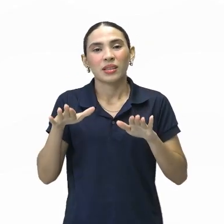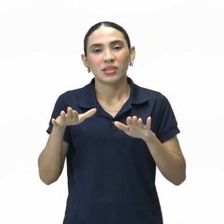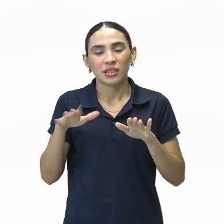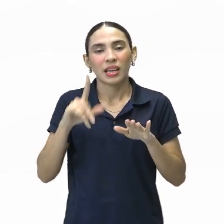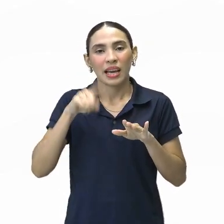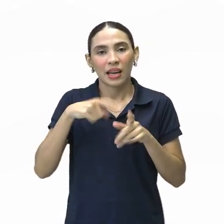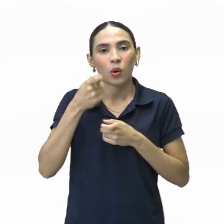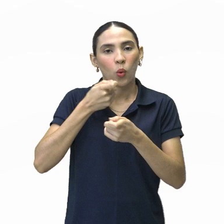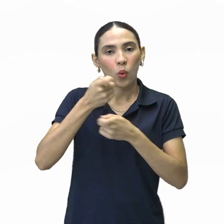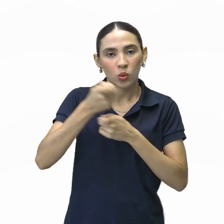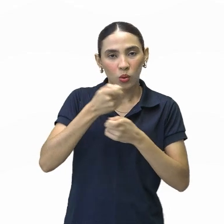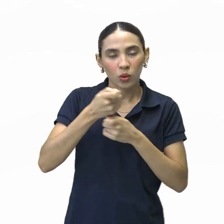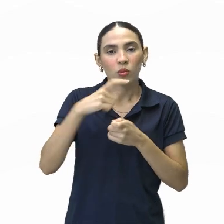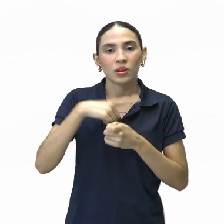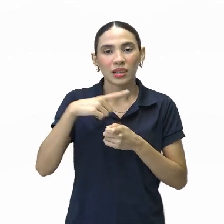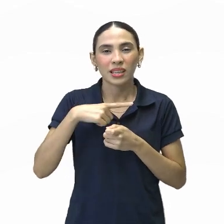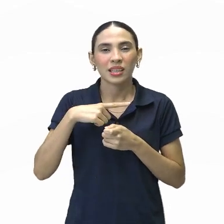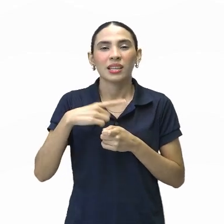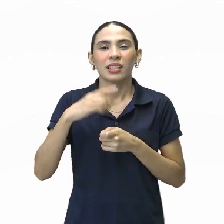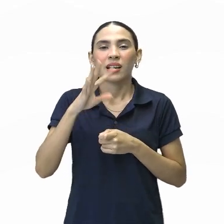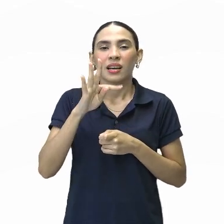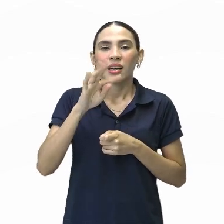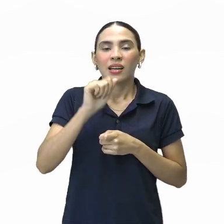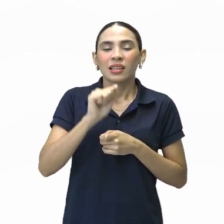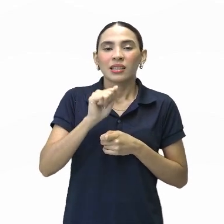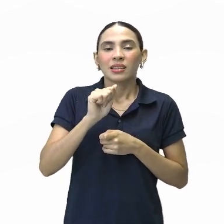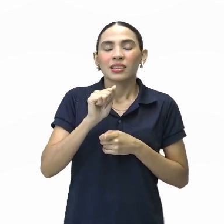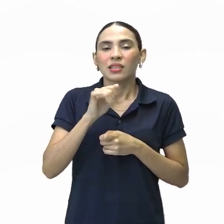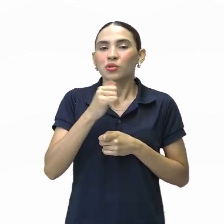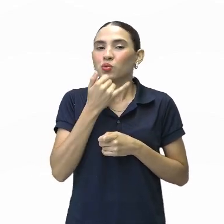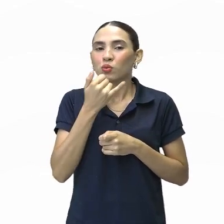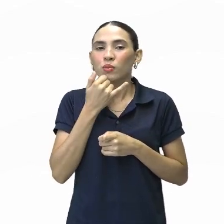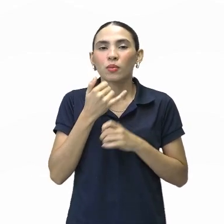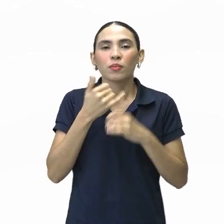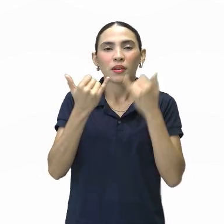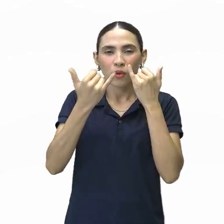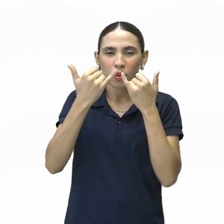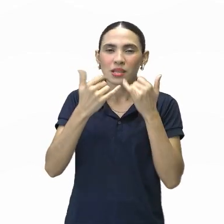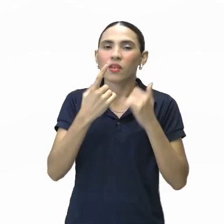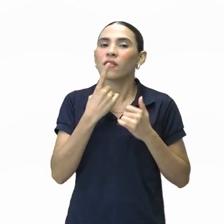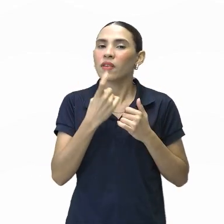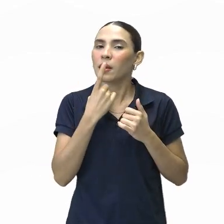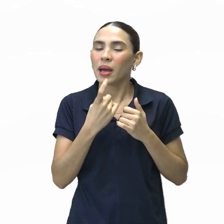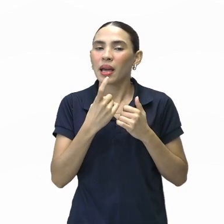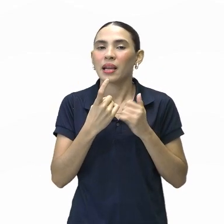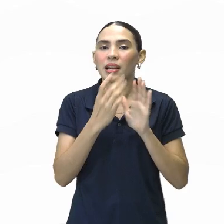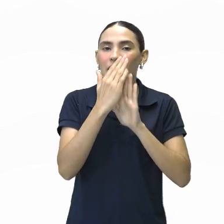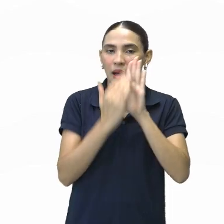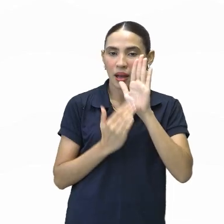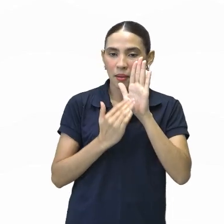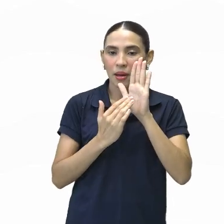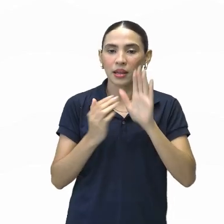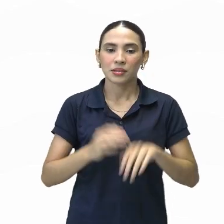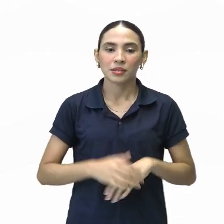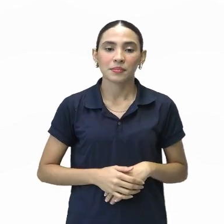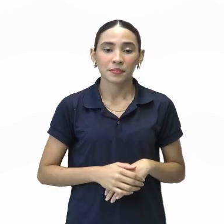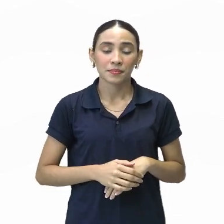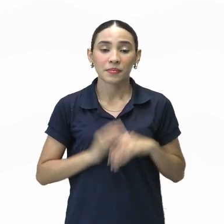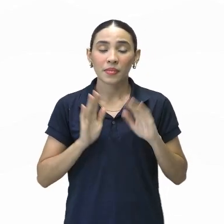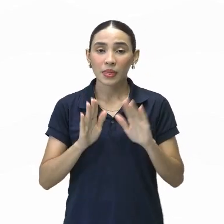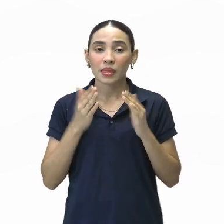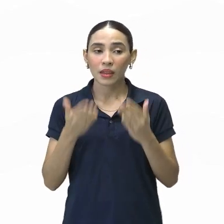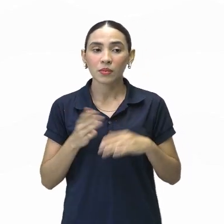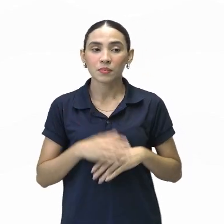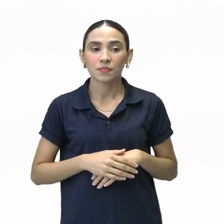é controlado, ele tem uma tarjinha aí vermelha na sua embalagem.